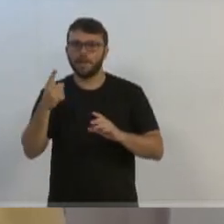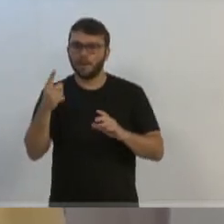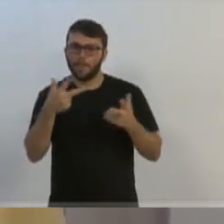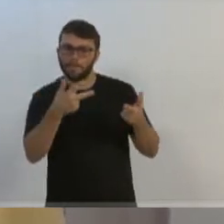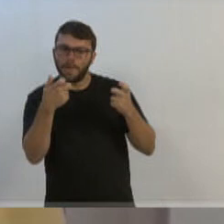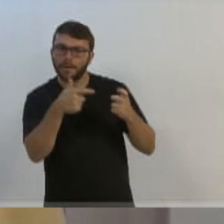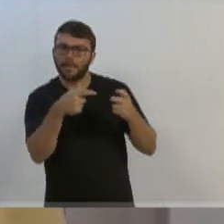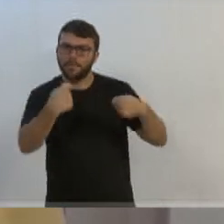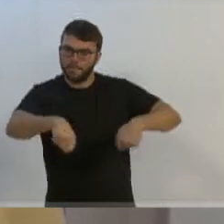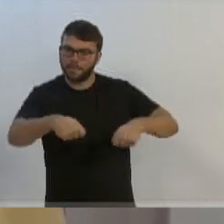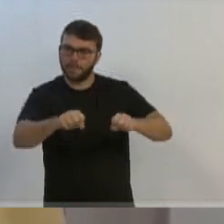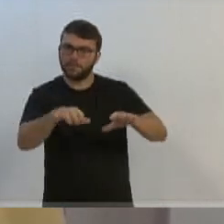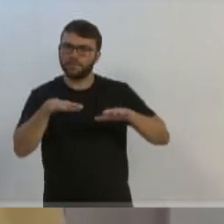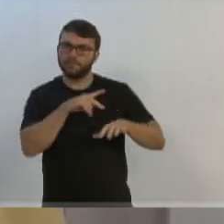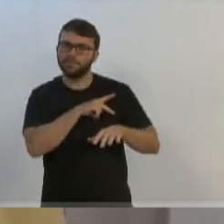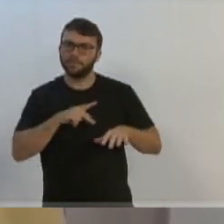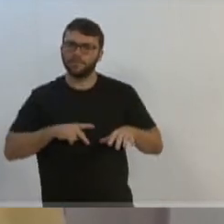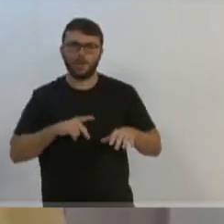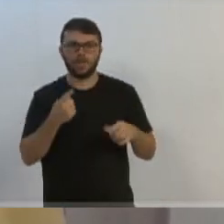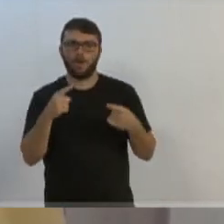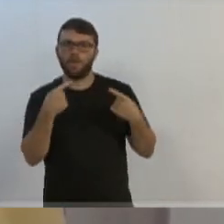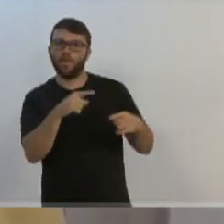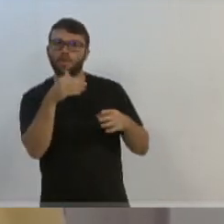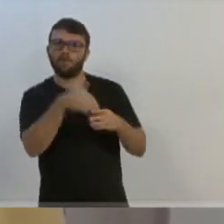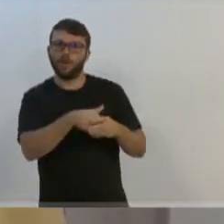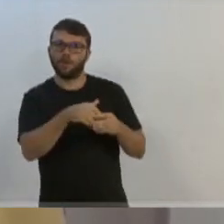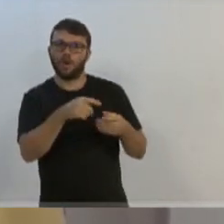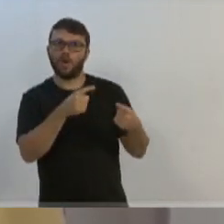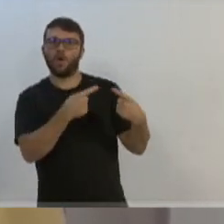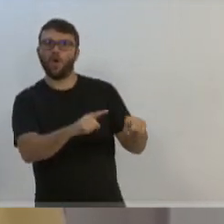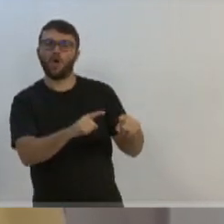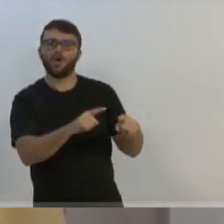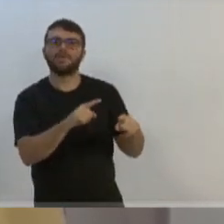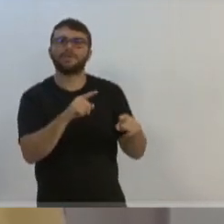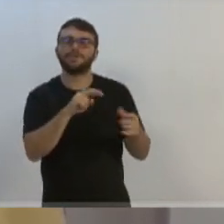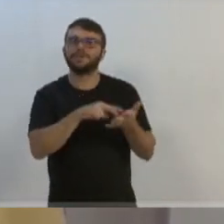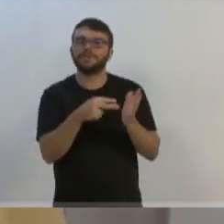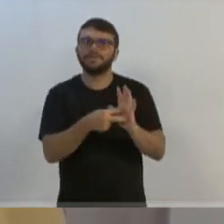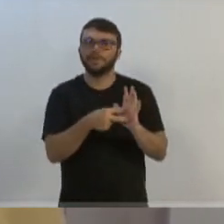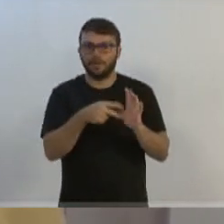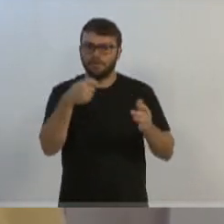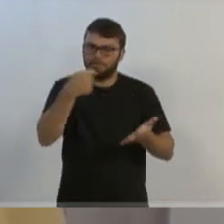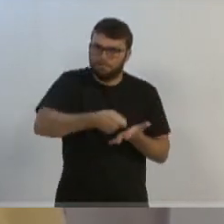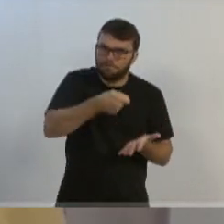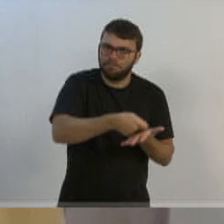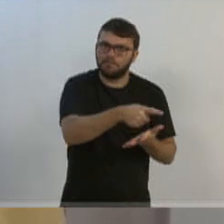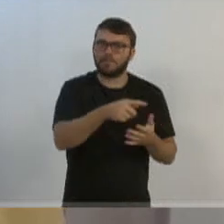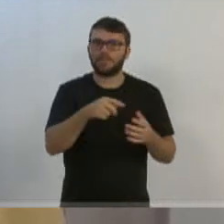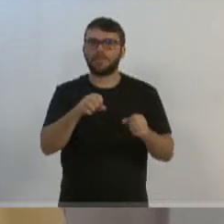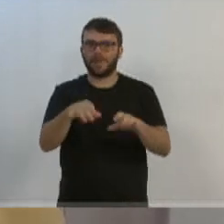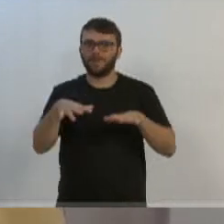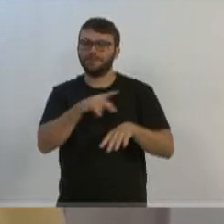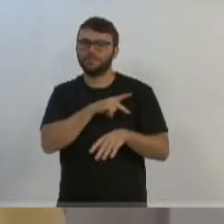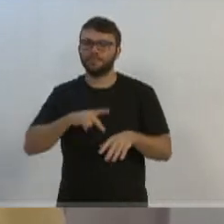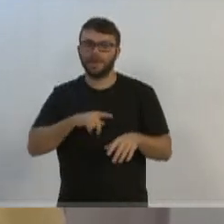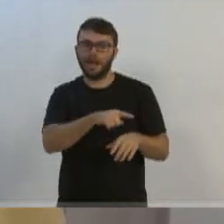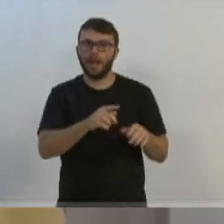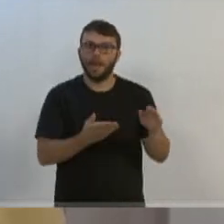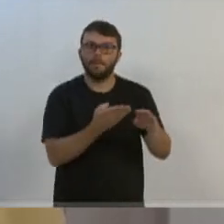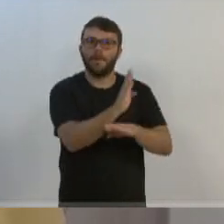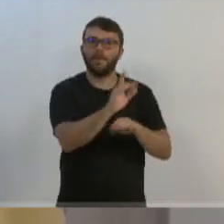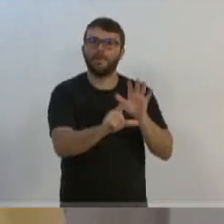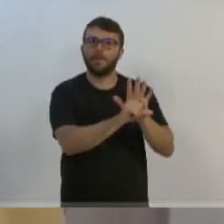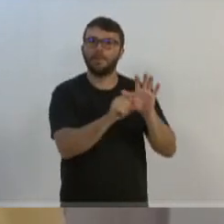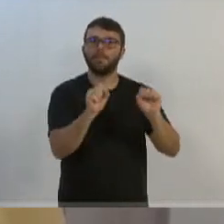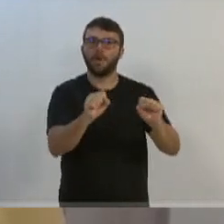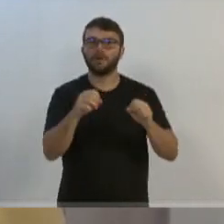esse ponto, a gente não votar contrário exigindo a realização da audiência pública, essa aprovação dessa lei poderá ser discutida pelo